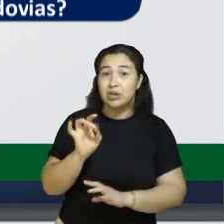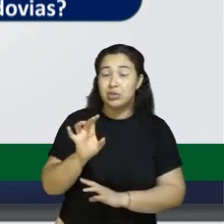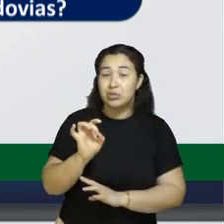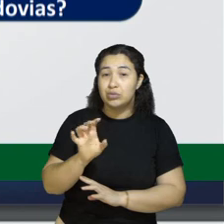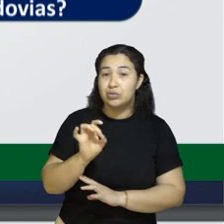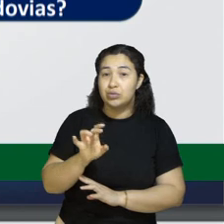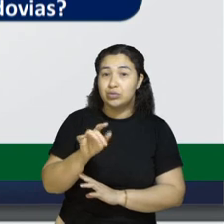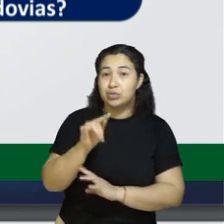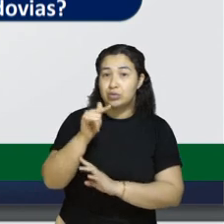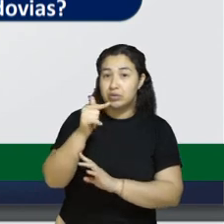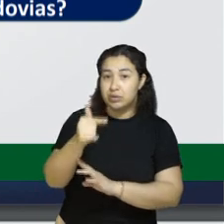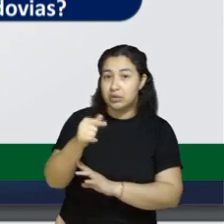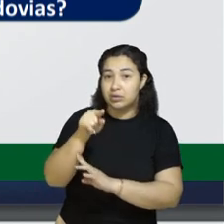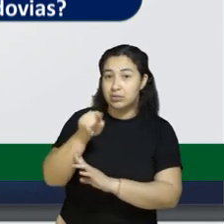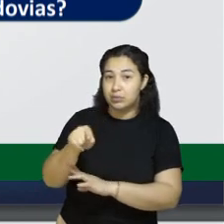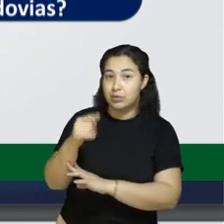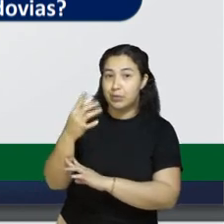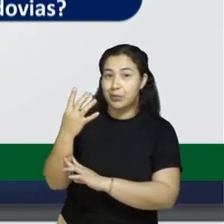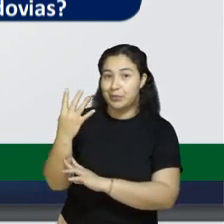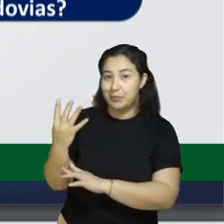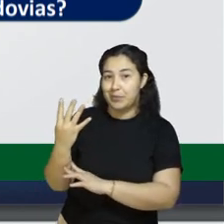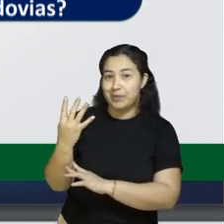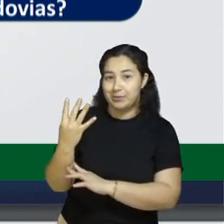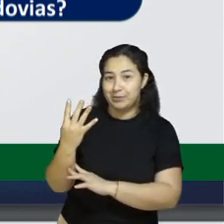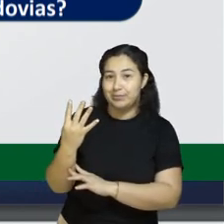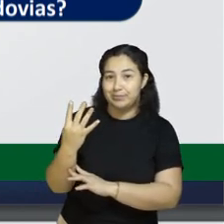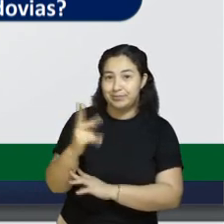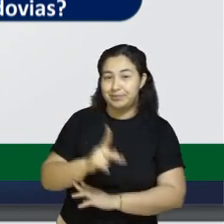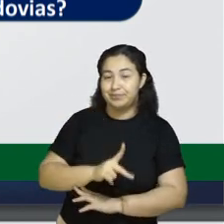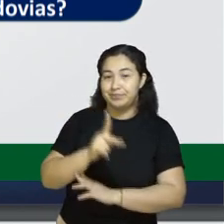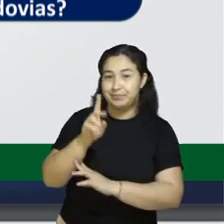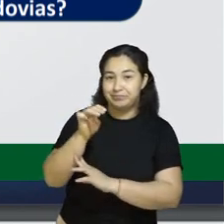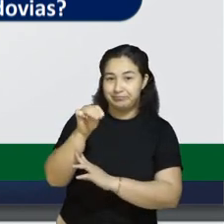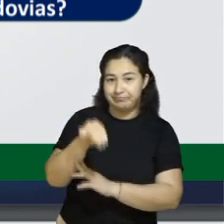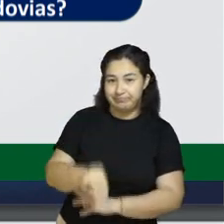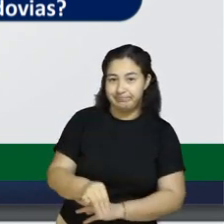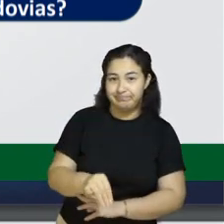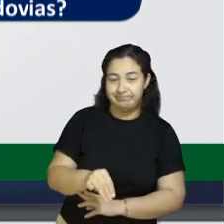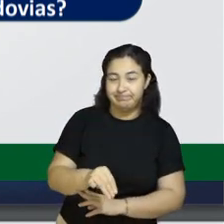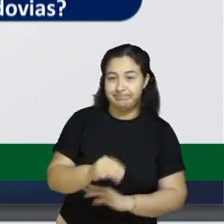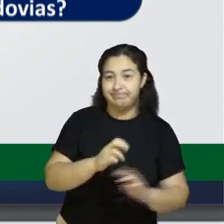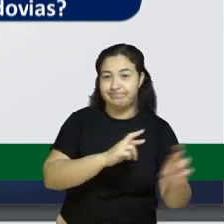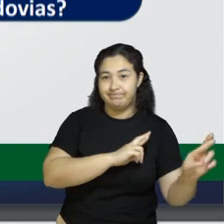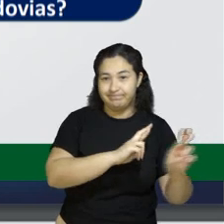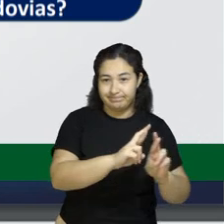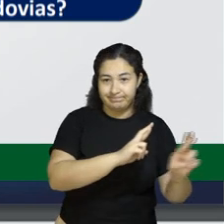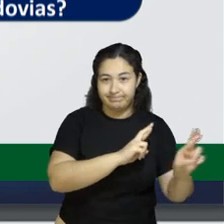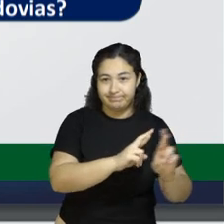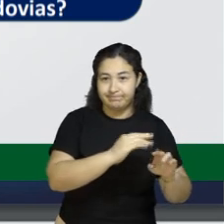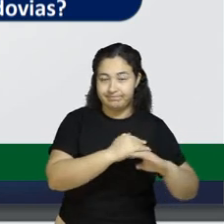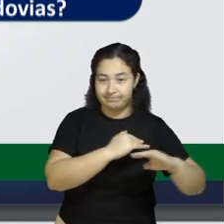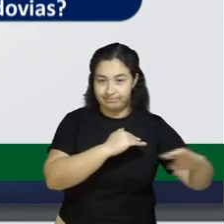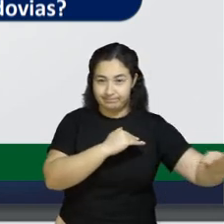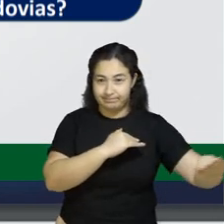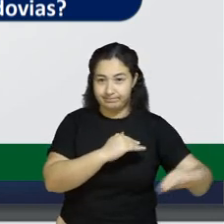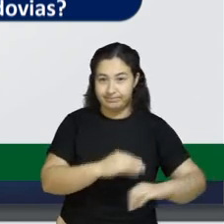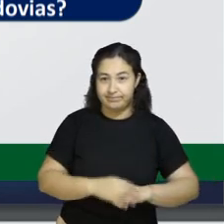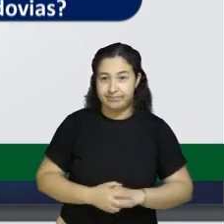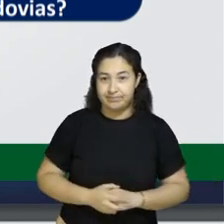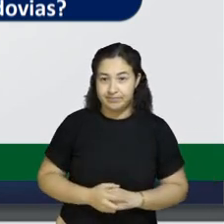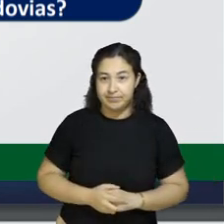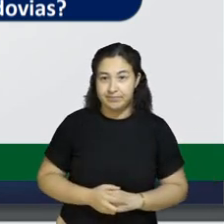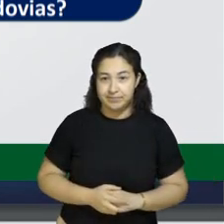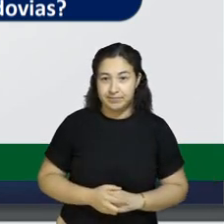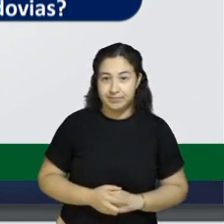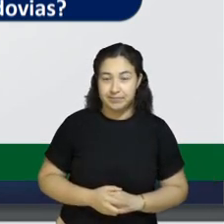tem 7,4 quilômetros de malha pavimentada para cada 100 quilômetros quadrados. Aqui